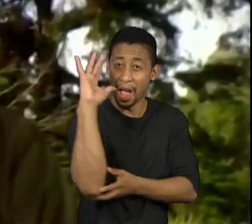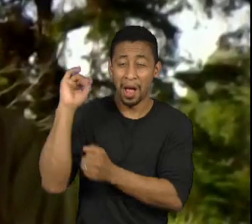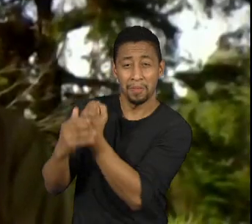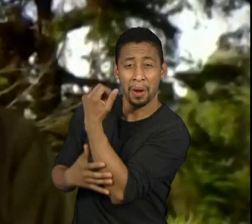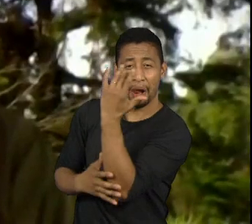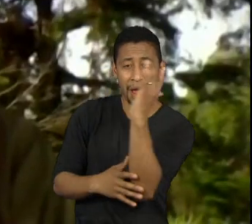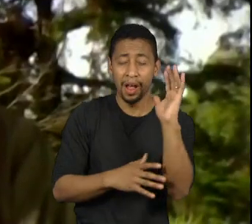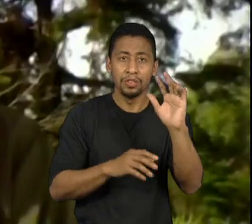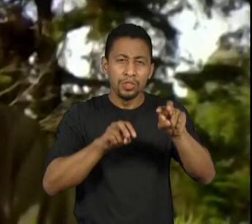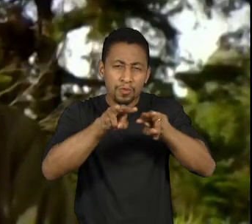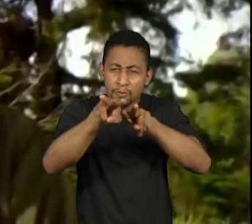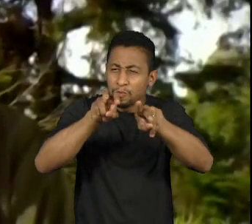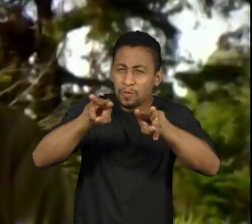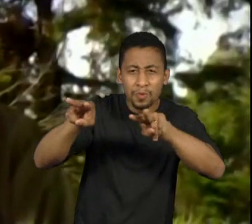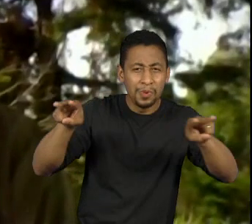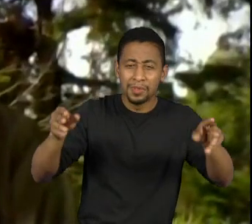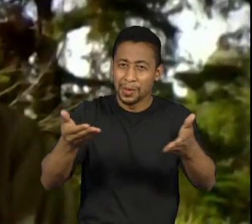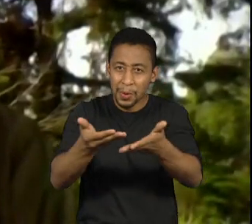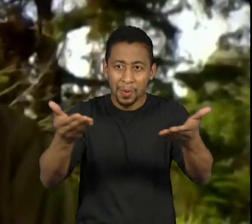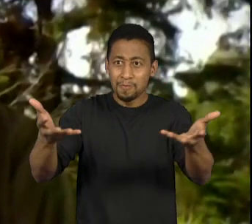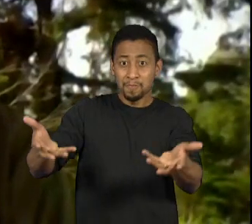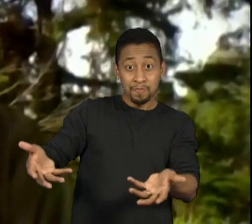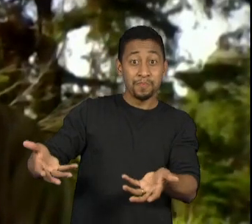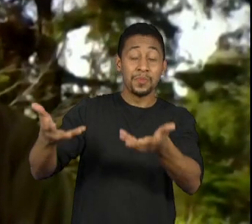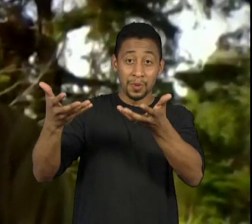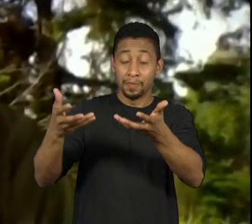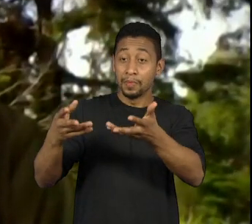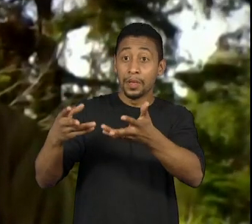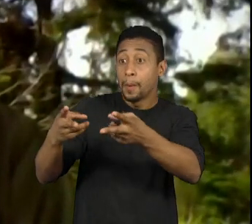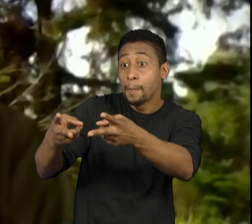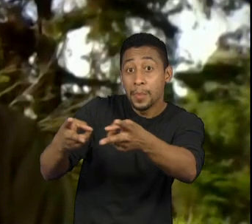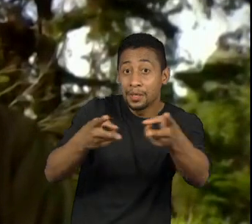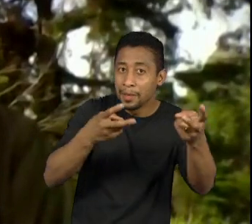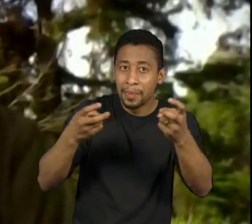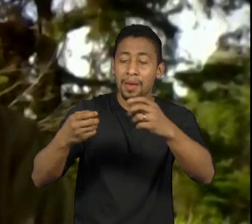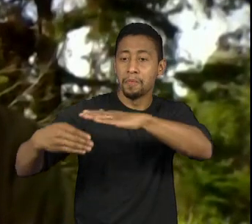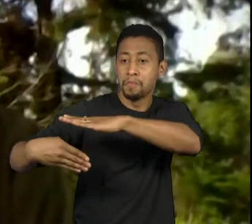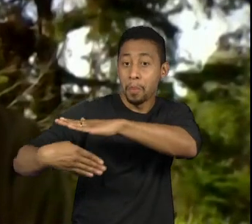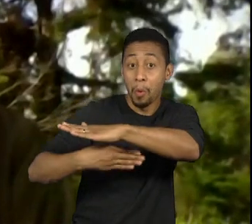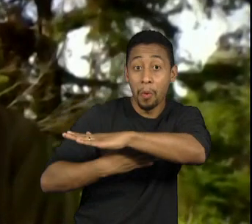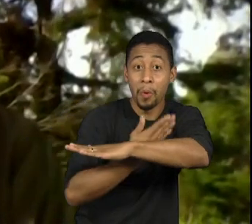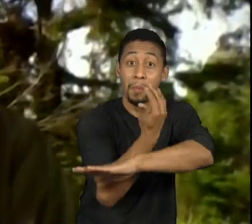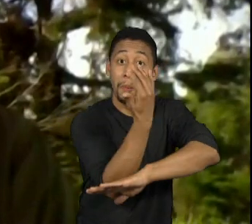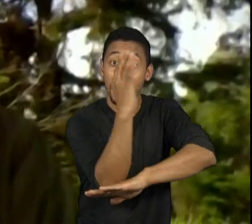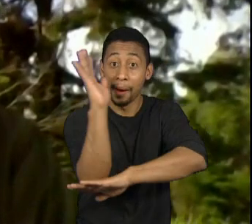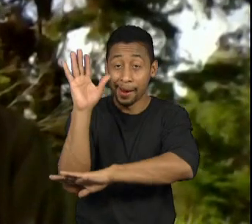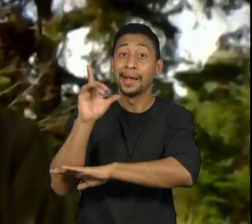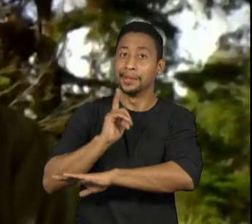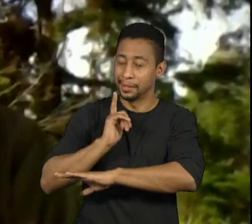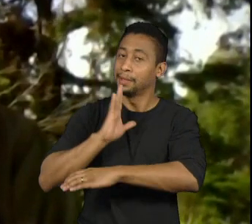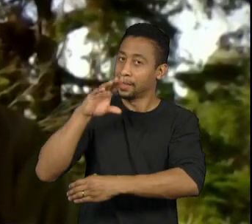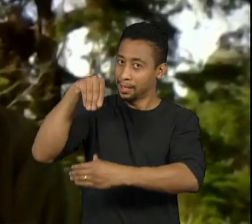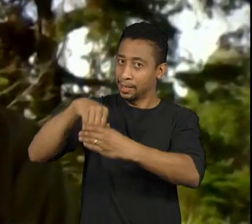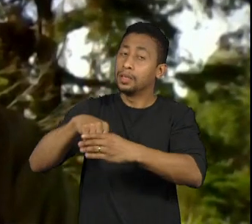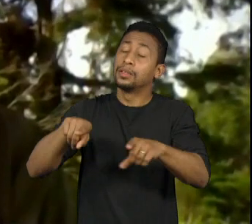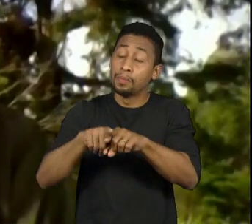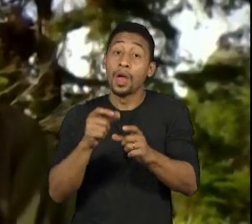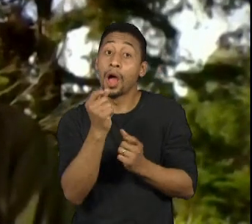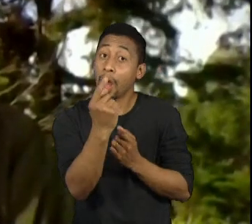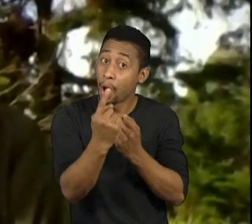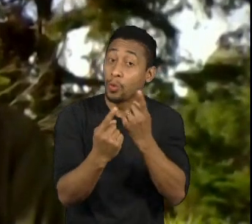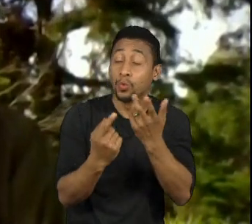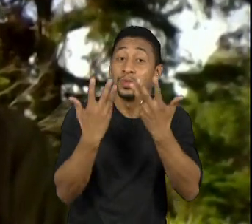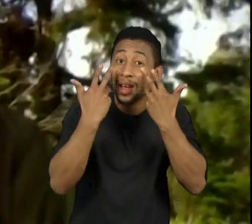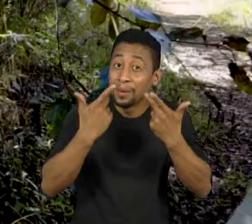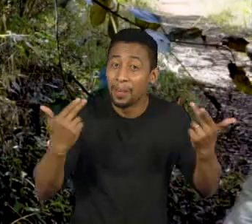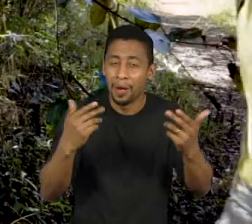que chama a atenção é a diversidade e as espécies ameaçadas de extinção que o Caraça possui.